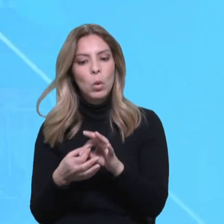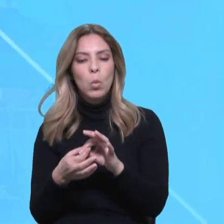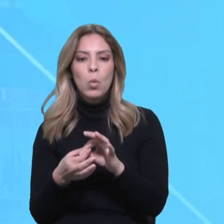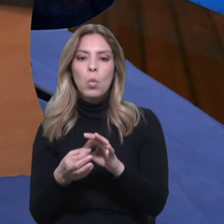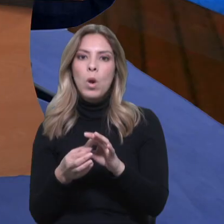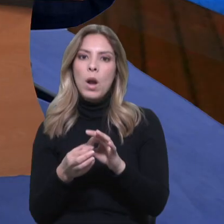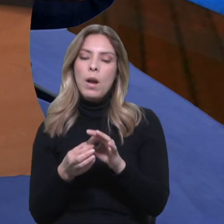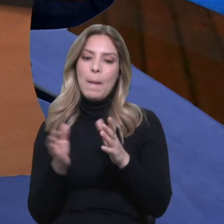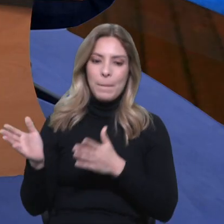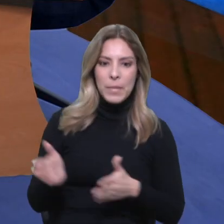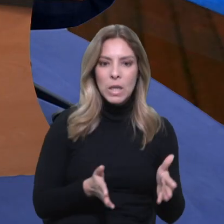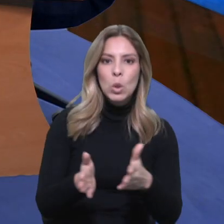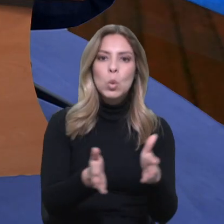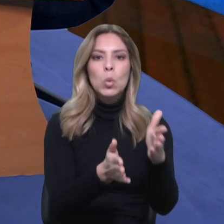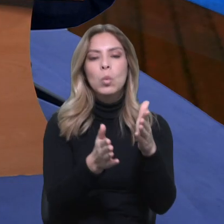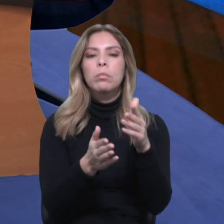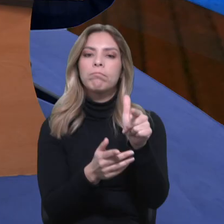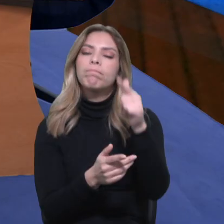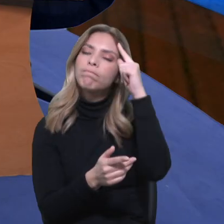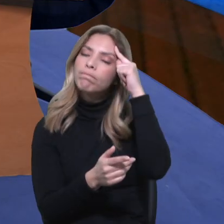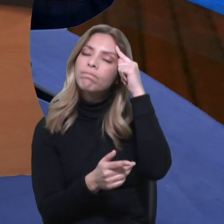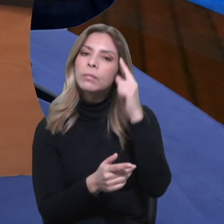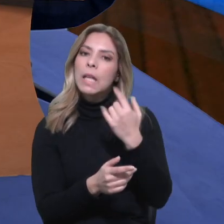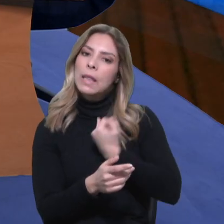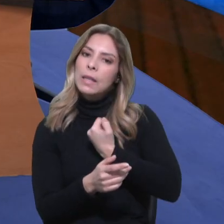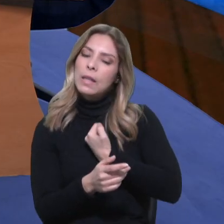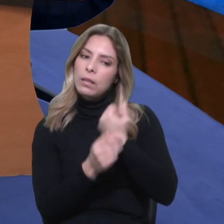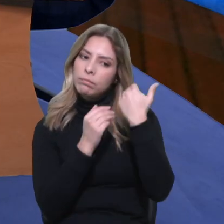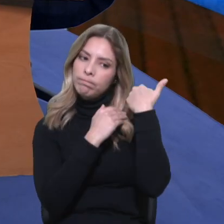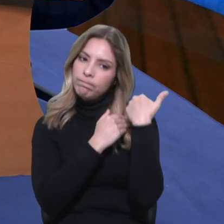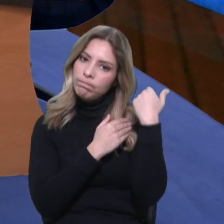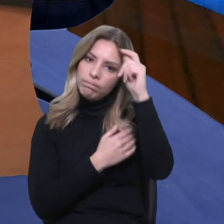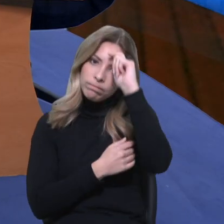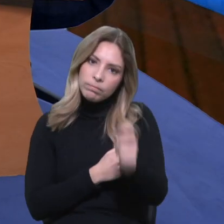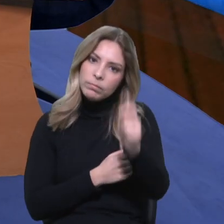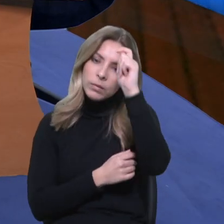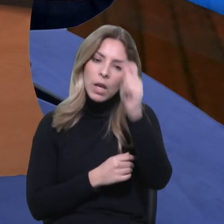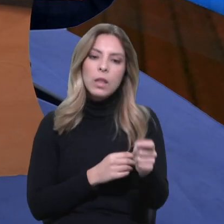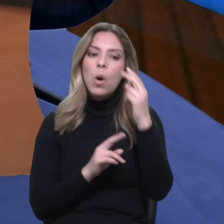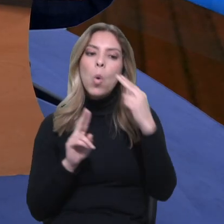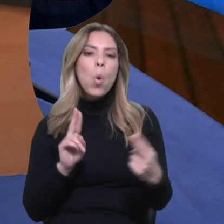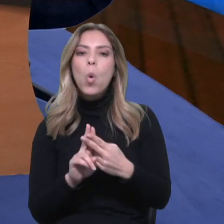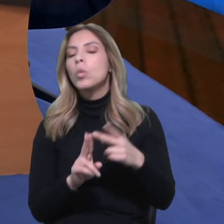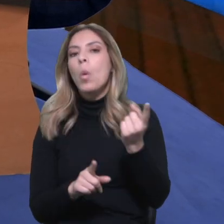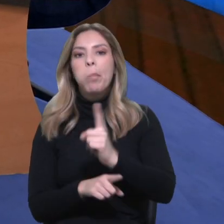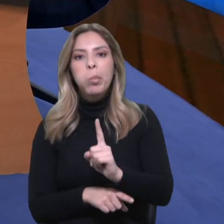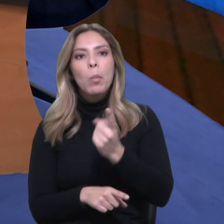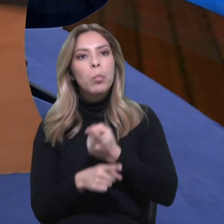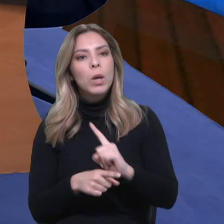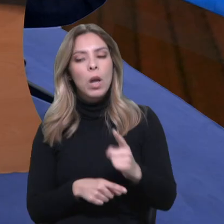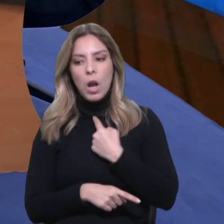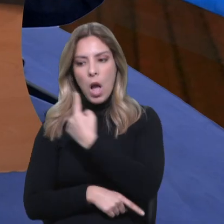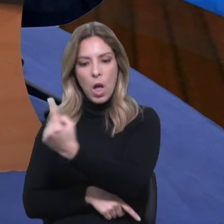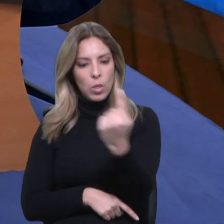que respeitam a identidade de cada um, sem dizerem que não nos encontramos porque a identidade de cada um é mais importante do que o